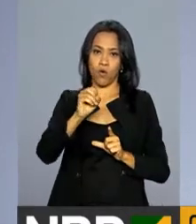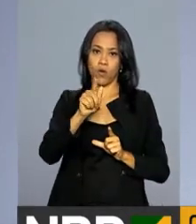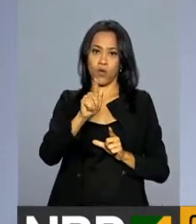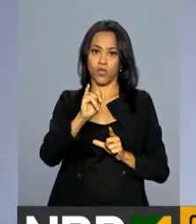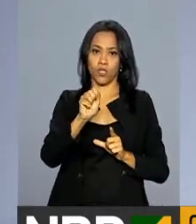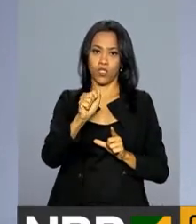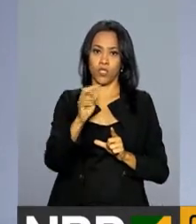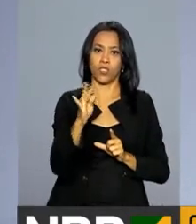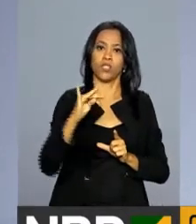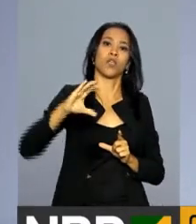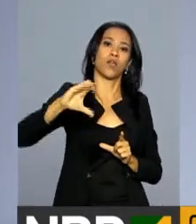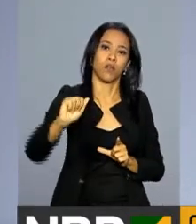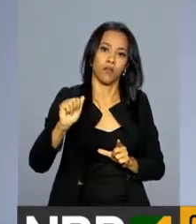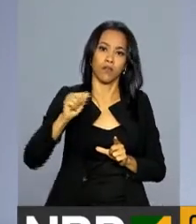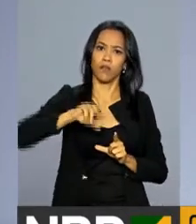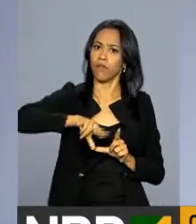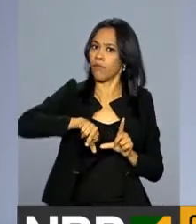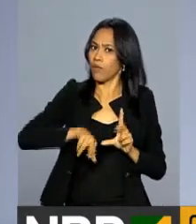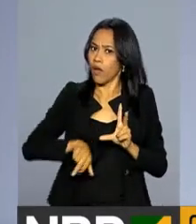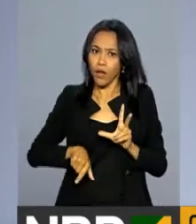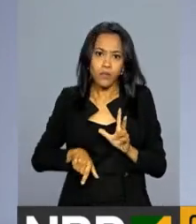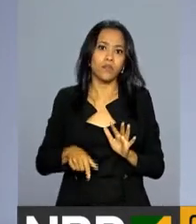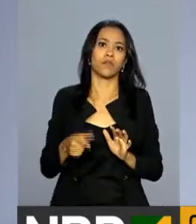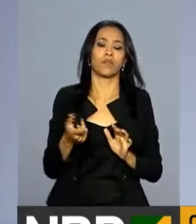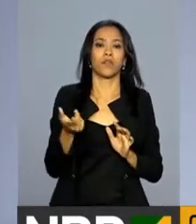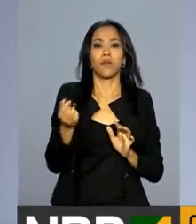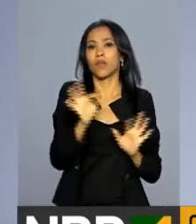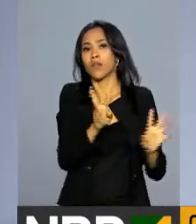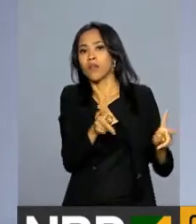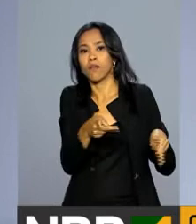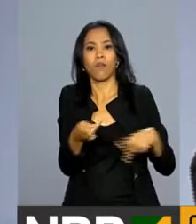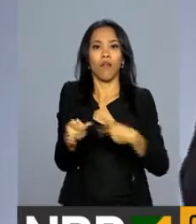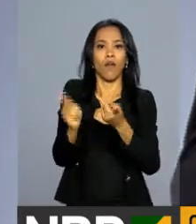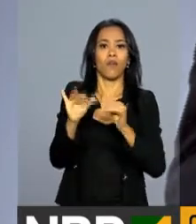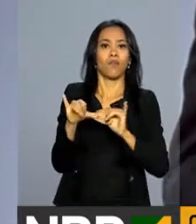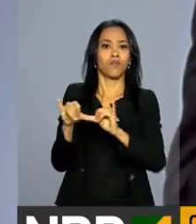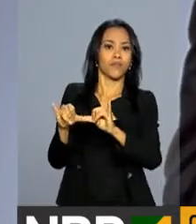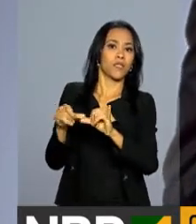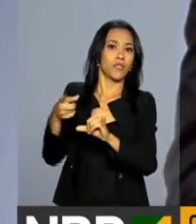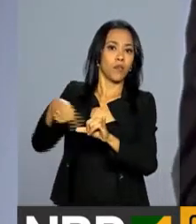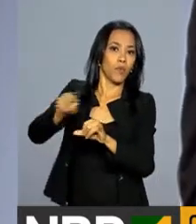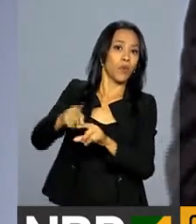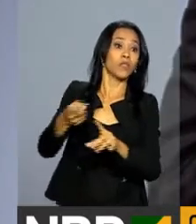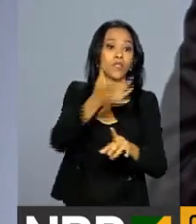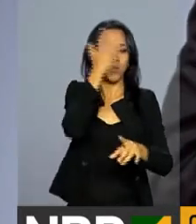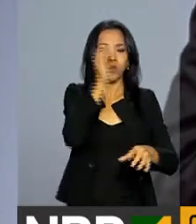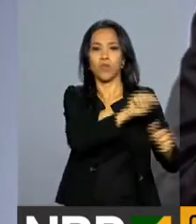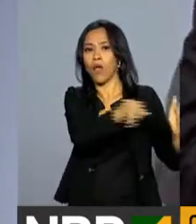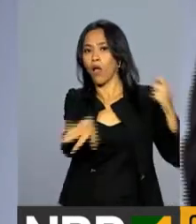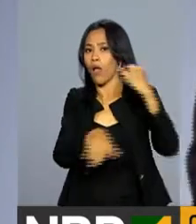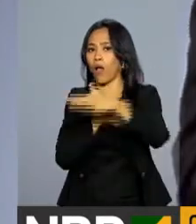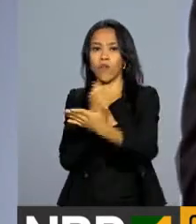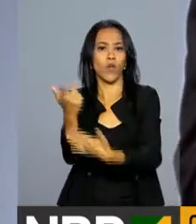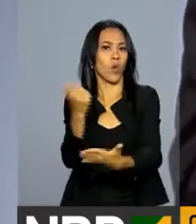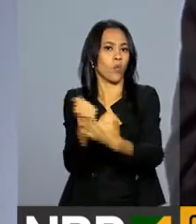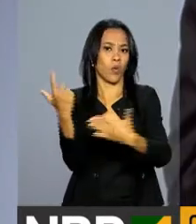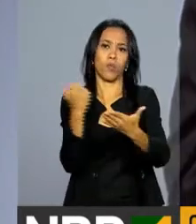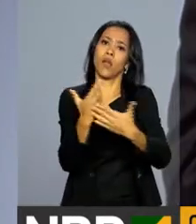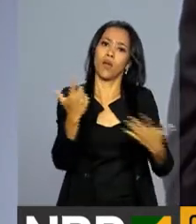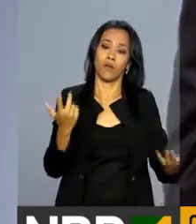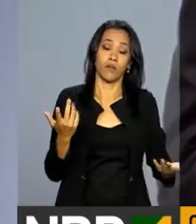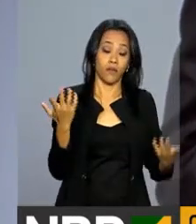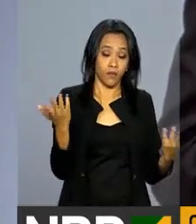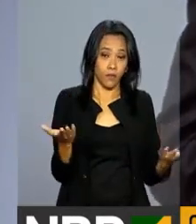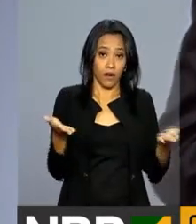você não tiver meios e modos de fazer chegar isso a população e o supermercado é exatamente isso